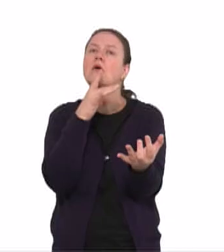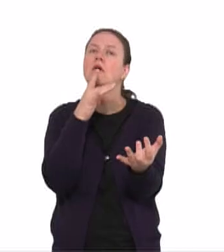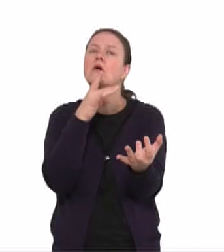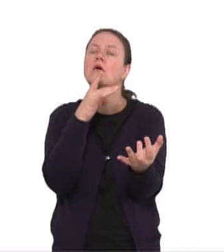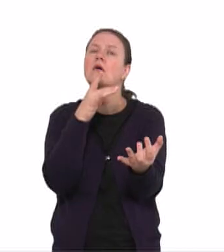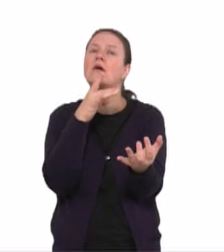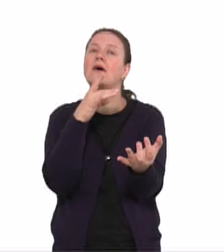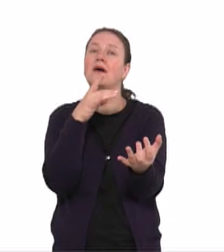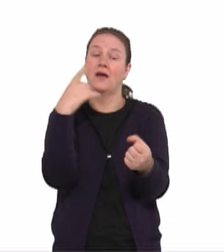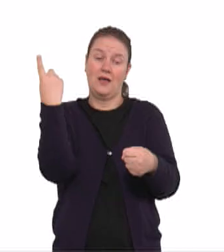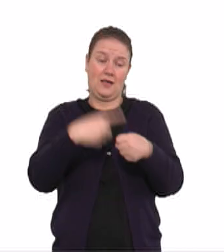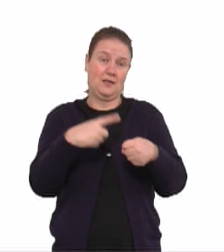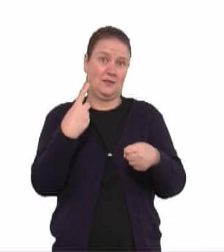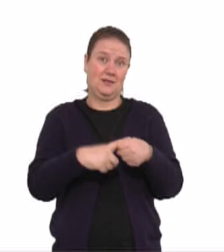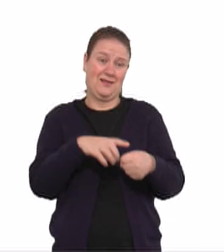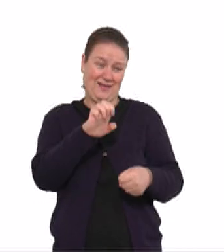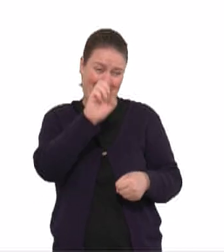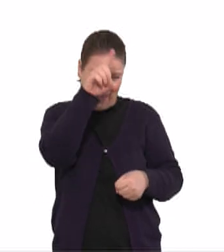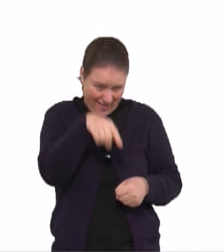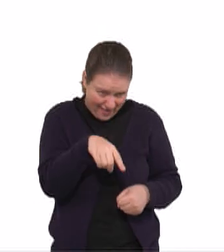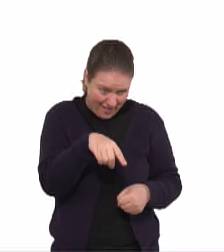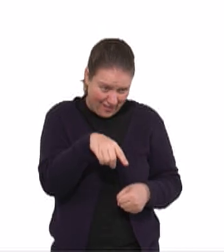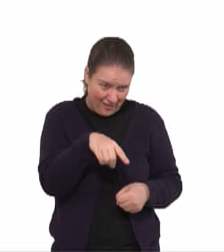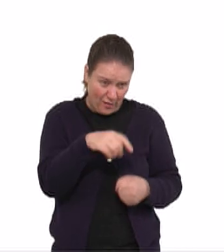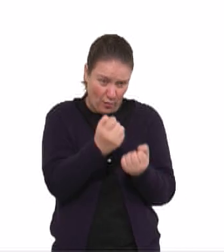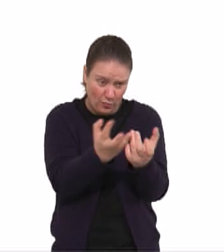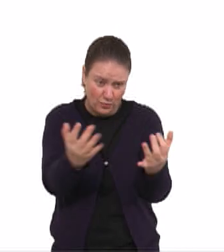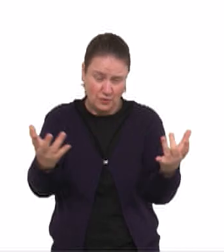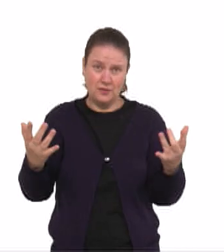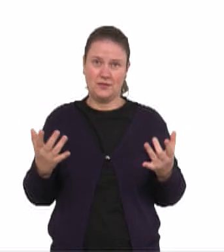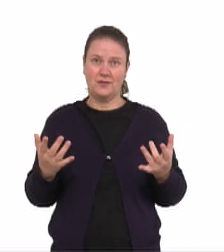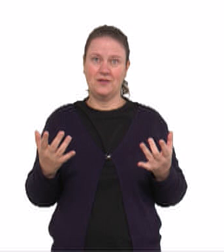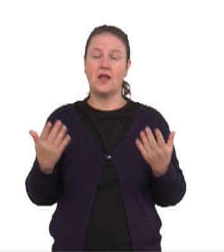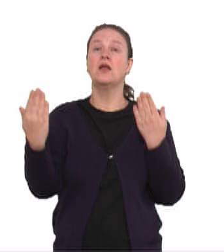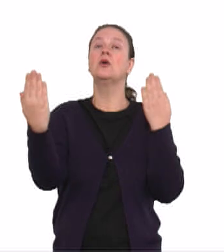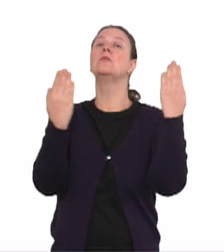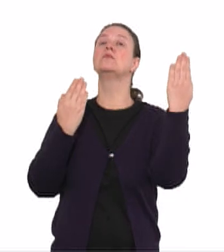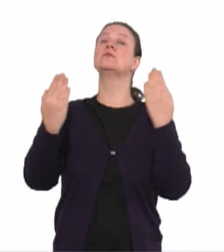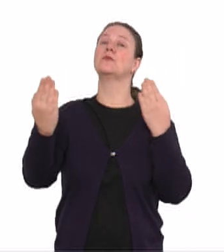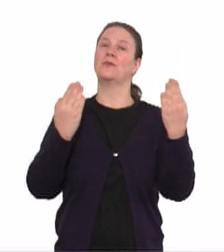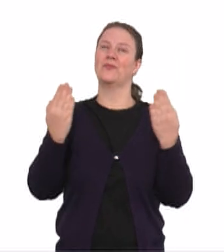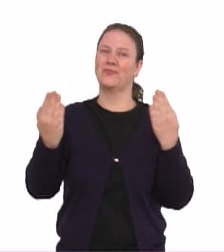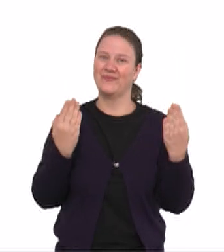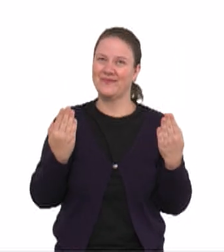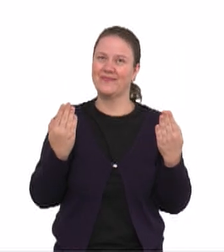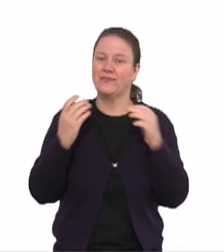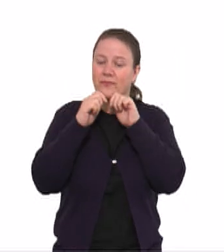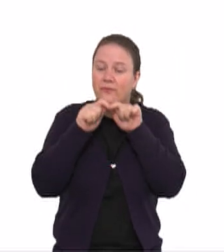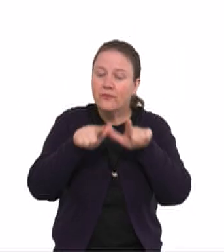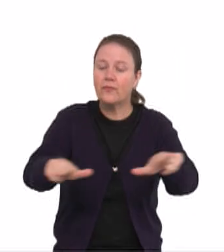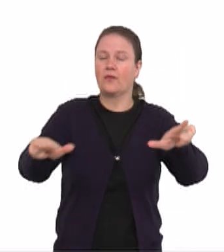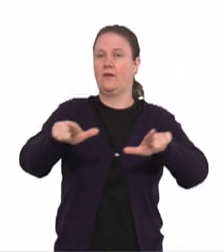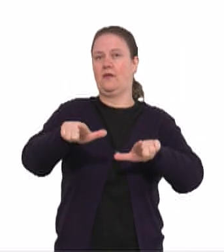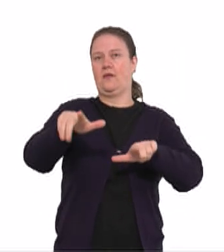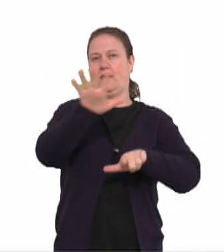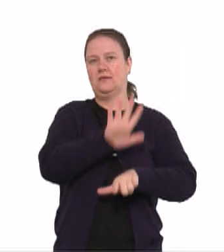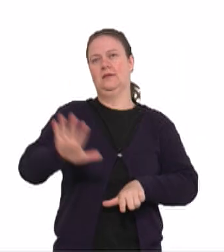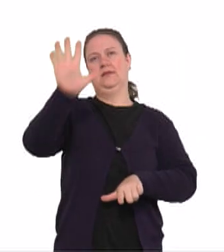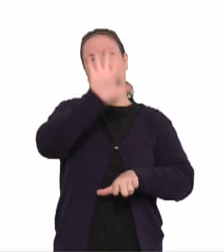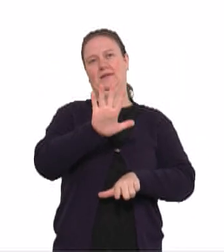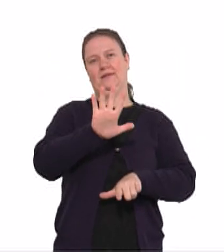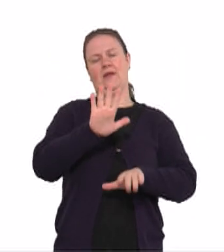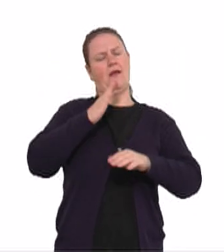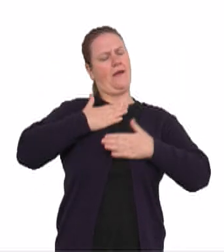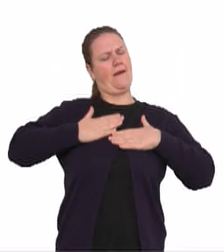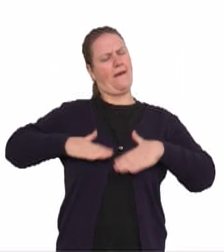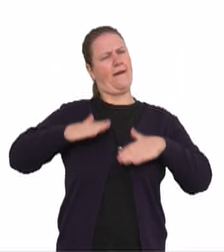que a cidade era um jardim, um enorme, nós estamos usando uma figura de linguagem. Mas vocês vão aprender isso com o tempo, fiquem